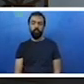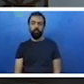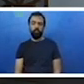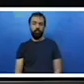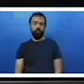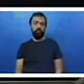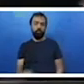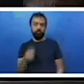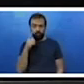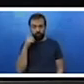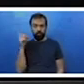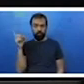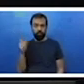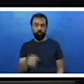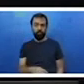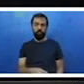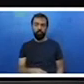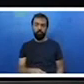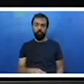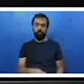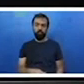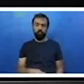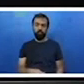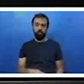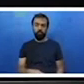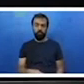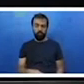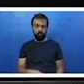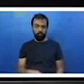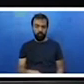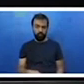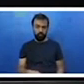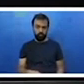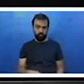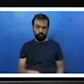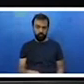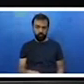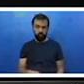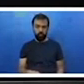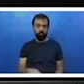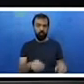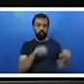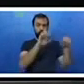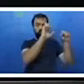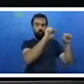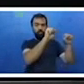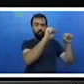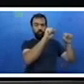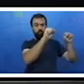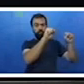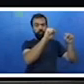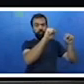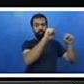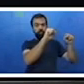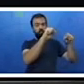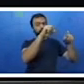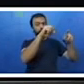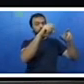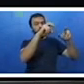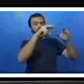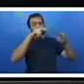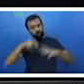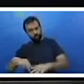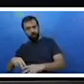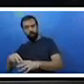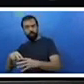Nós temos também o desmonte, que é uma ação que o praticante solta de um ponto, por exemplo, ele estava segurando em outro, pendurado, e ele cai em outro,